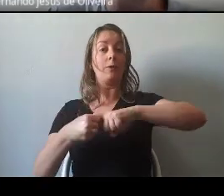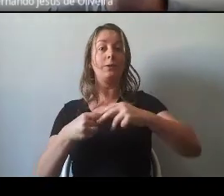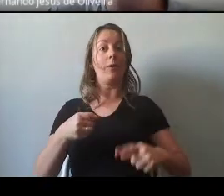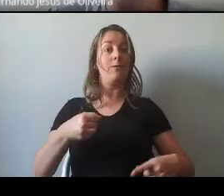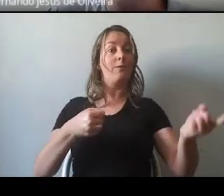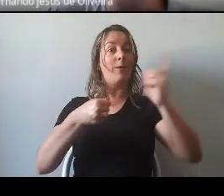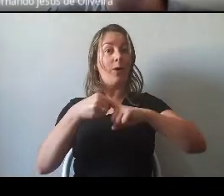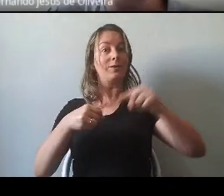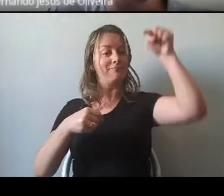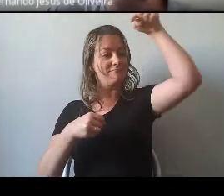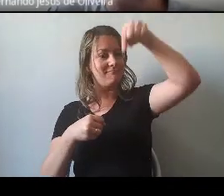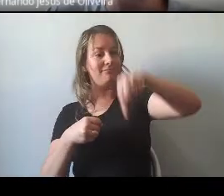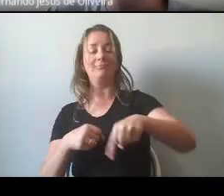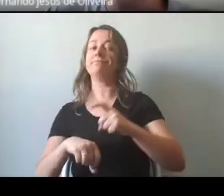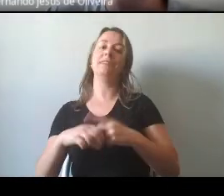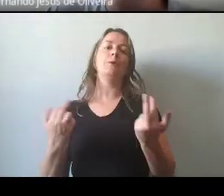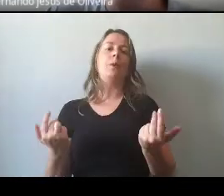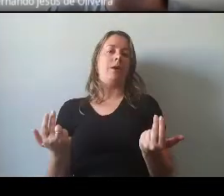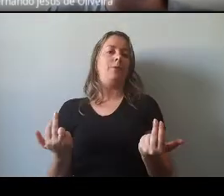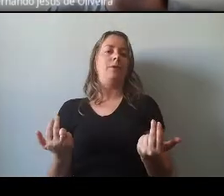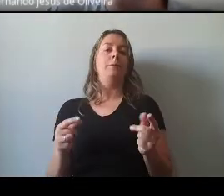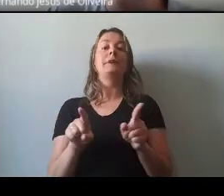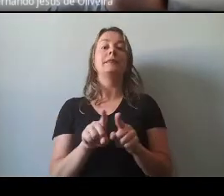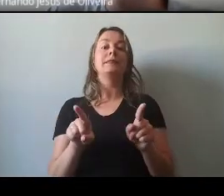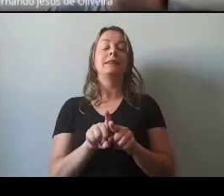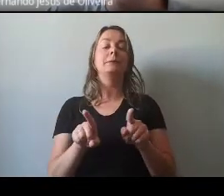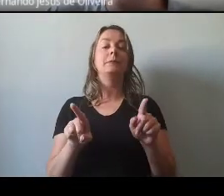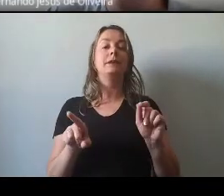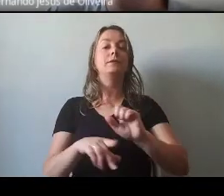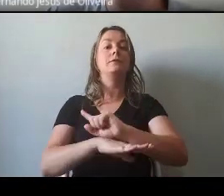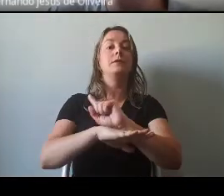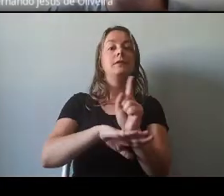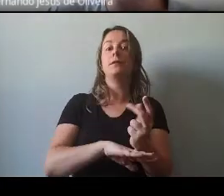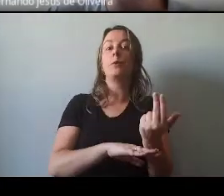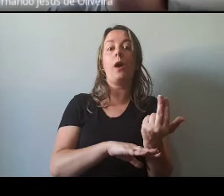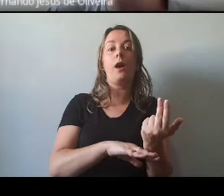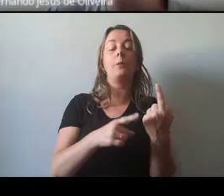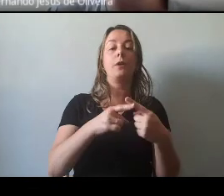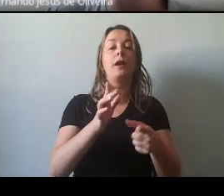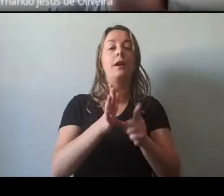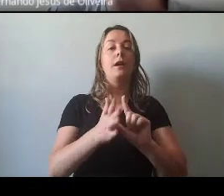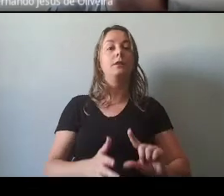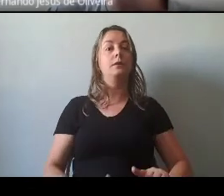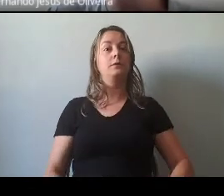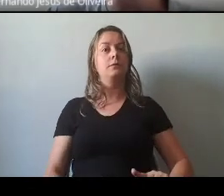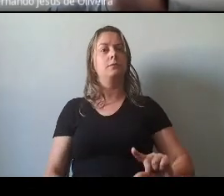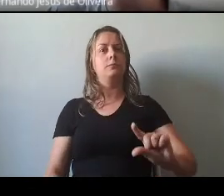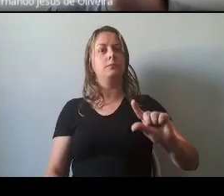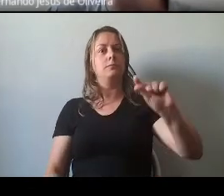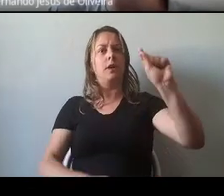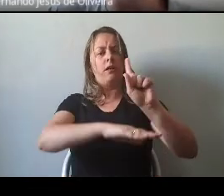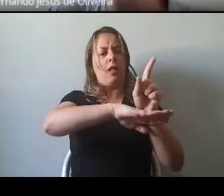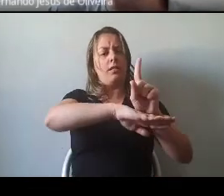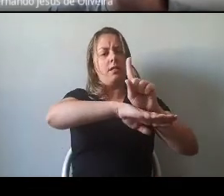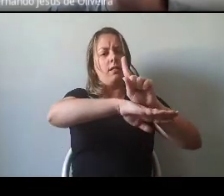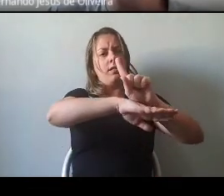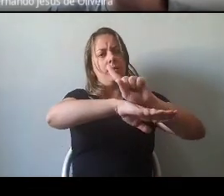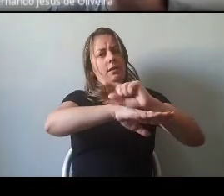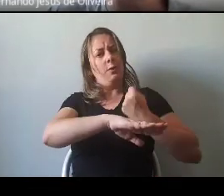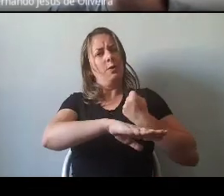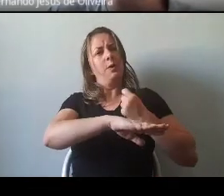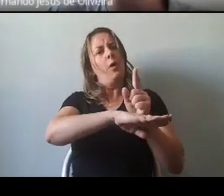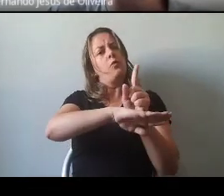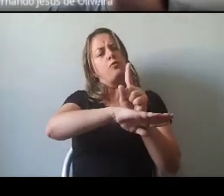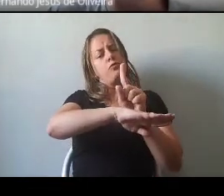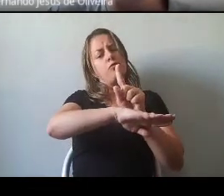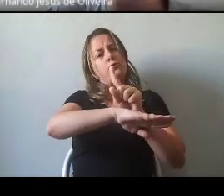descer. E a velocidade também é a mesma, porque o mesmo tanto que ele ganha de velocidade na subida, ó, que ele